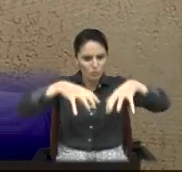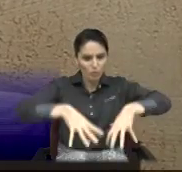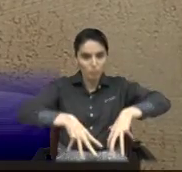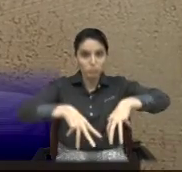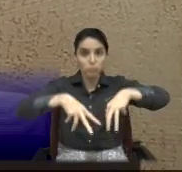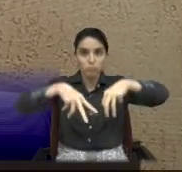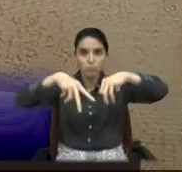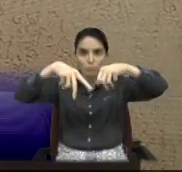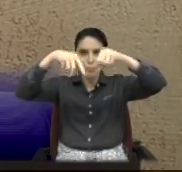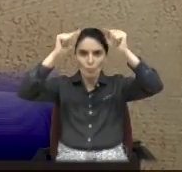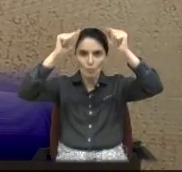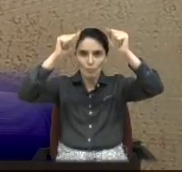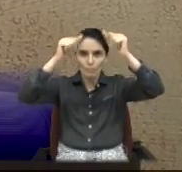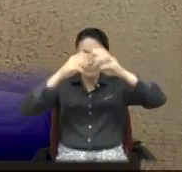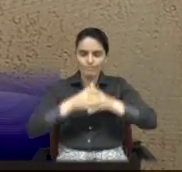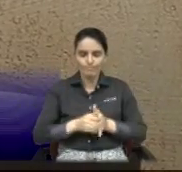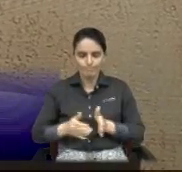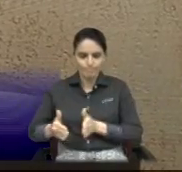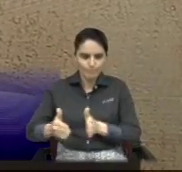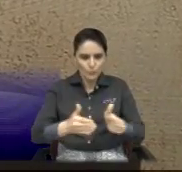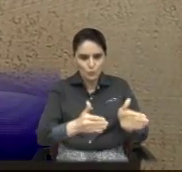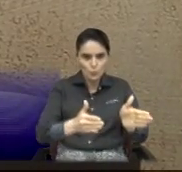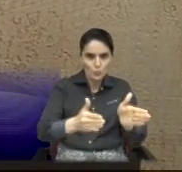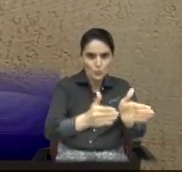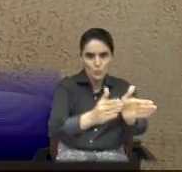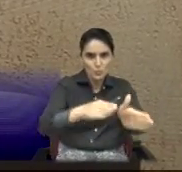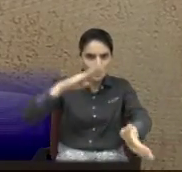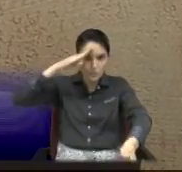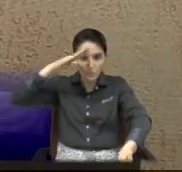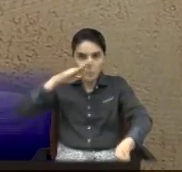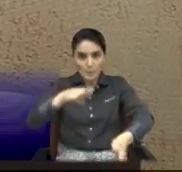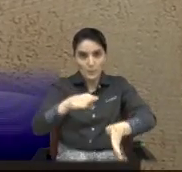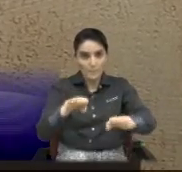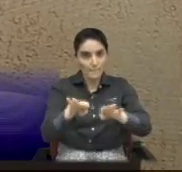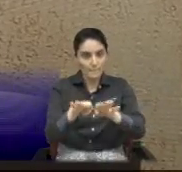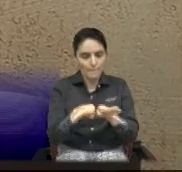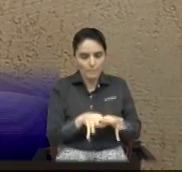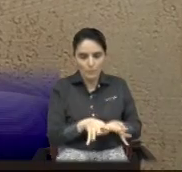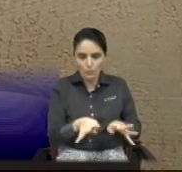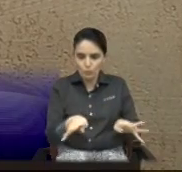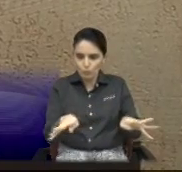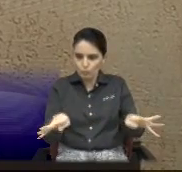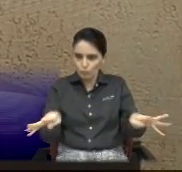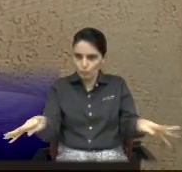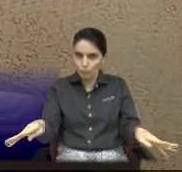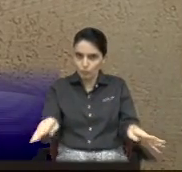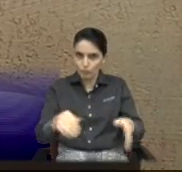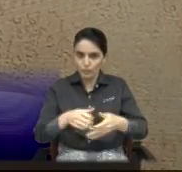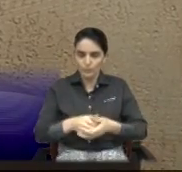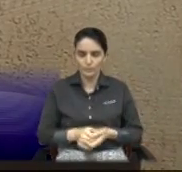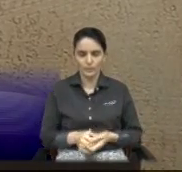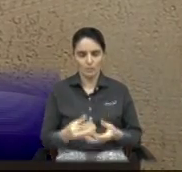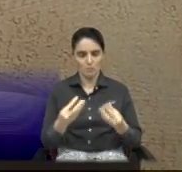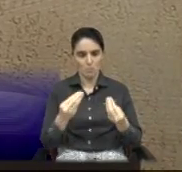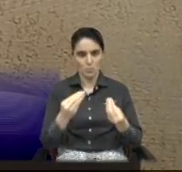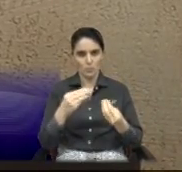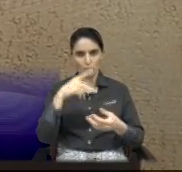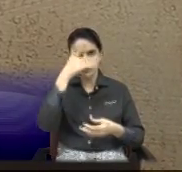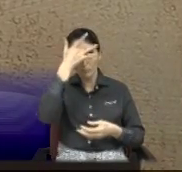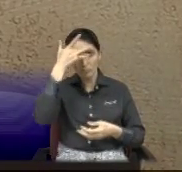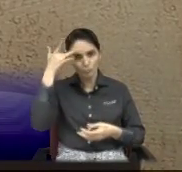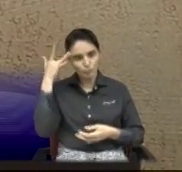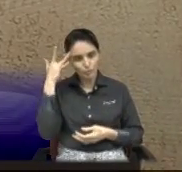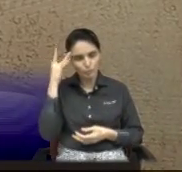da vazão de água nos rios principais e seus afluentes, há ainda nessa região o elevado uso da água. O atendimento